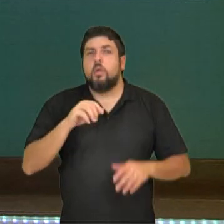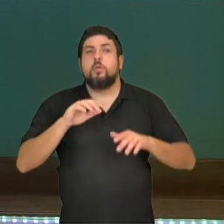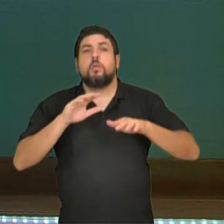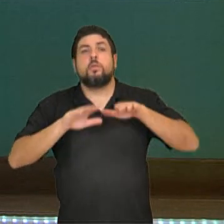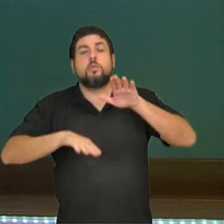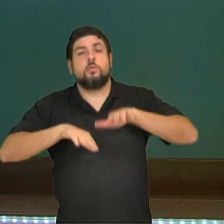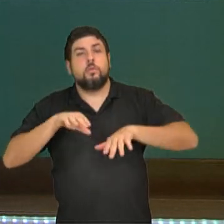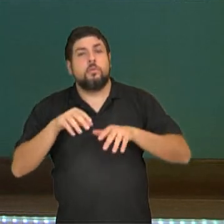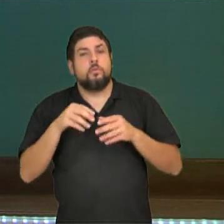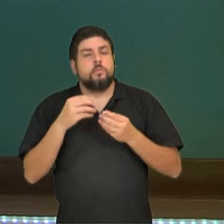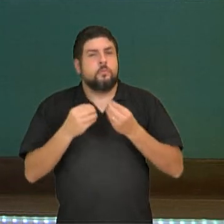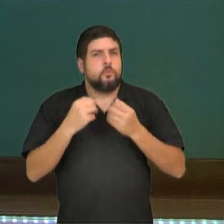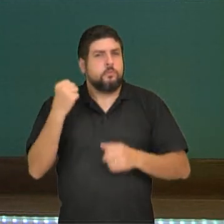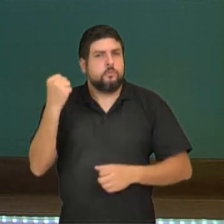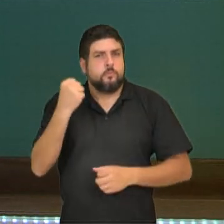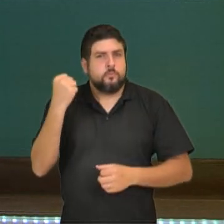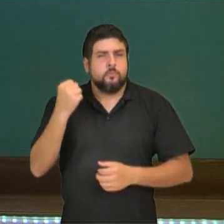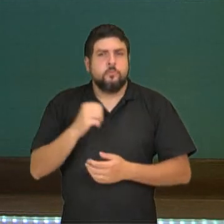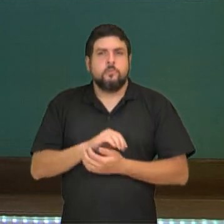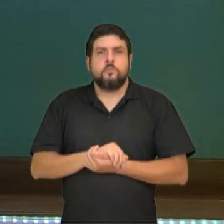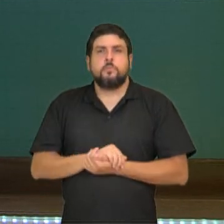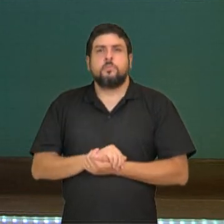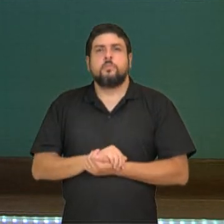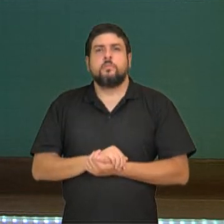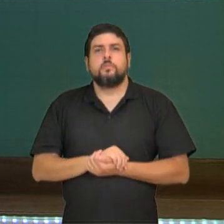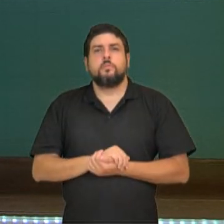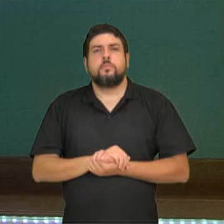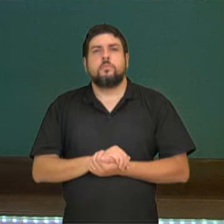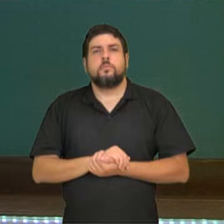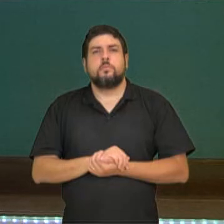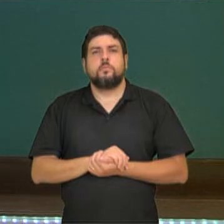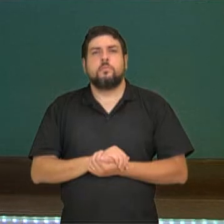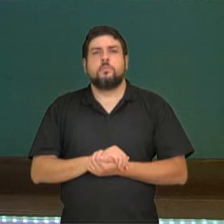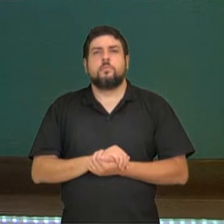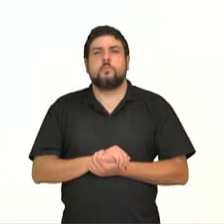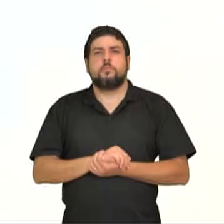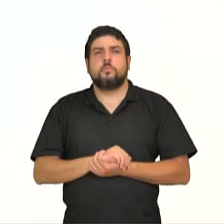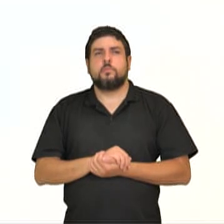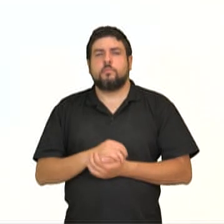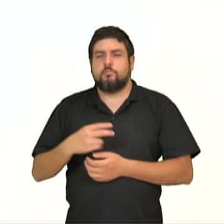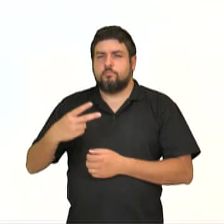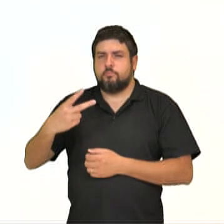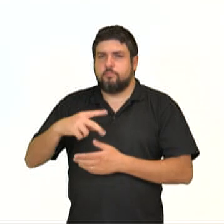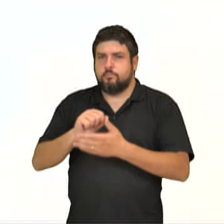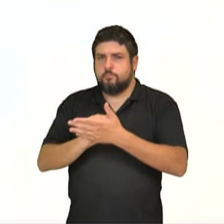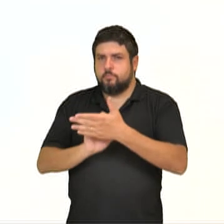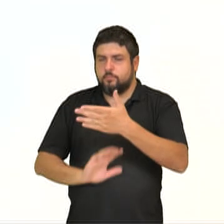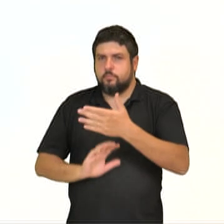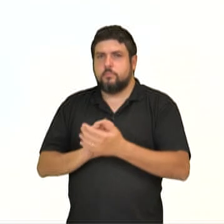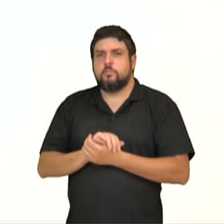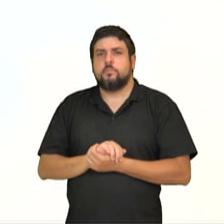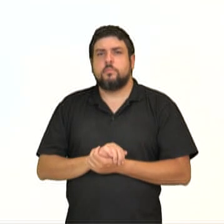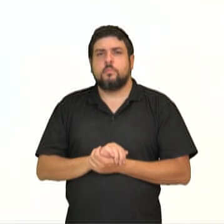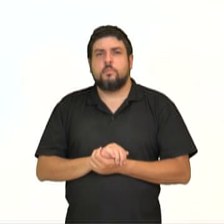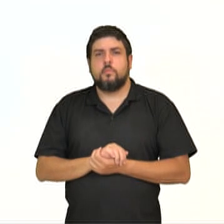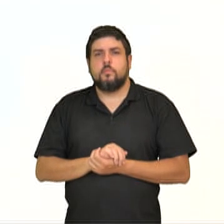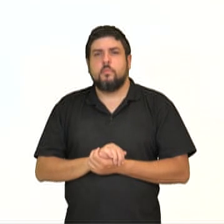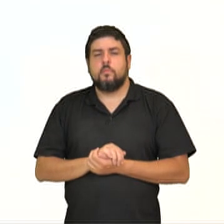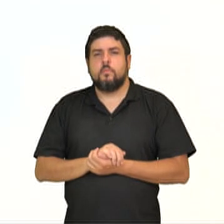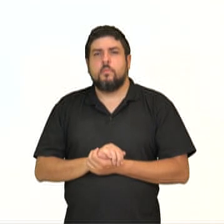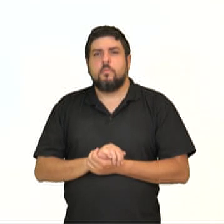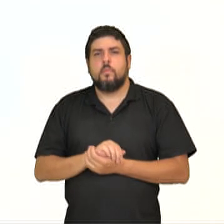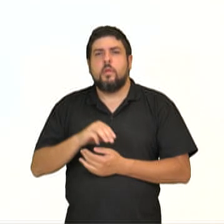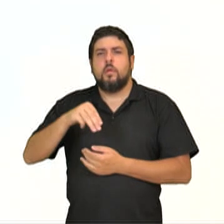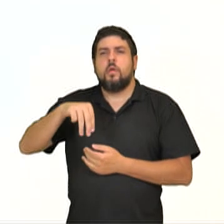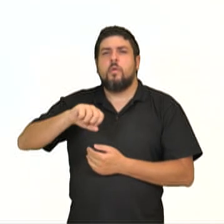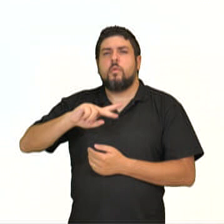e da gravidade, podendo levar até 12 meses. E nós vamos para o nosso segundo exercício. O molho de soja mofado é usado na